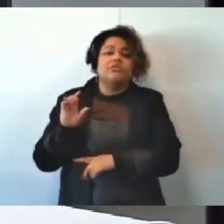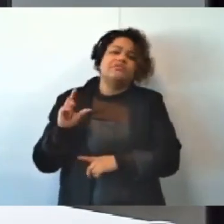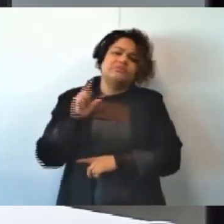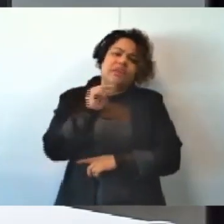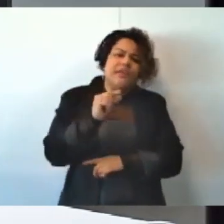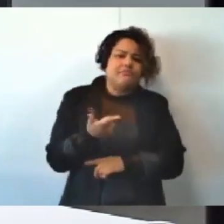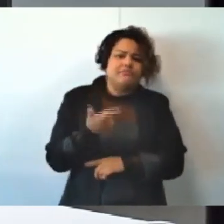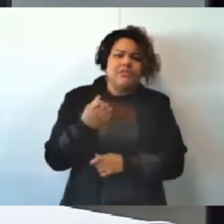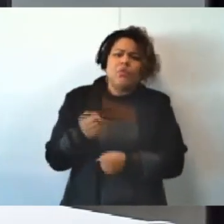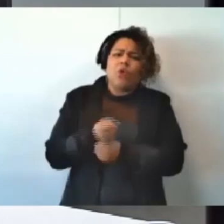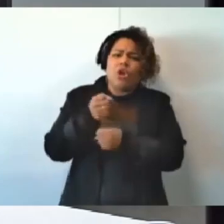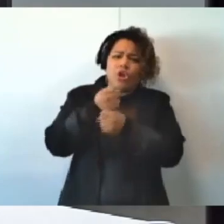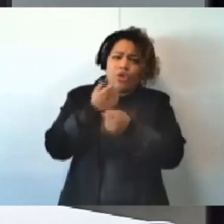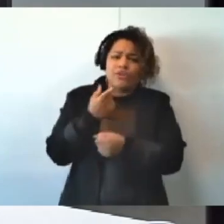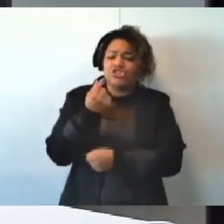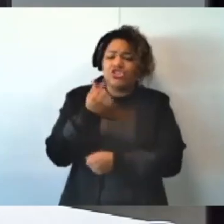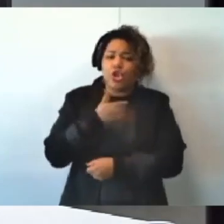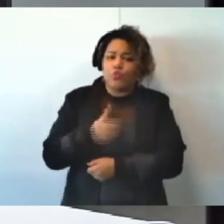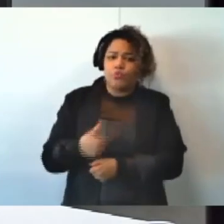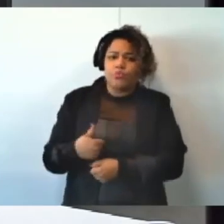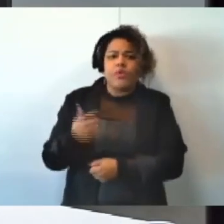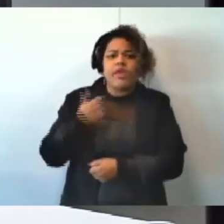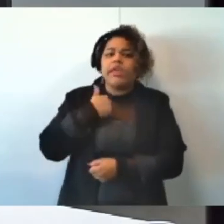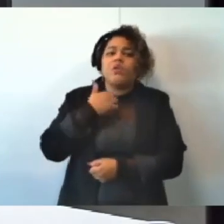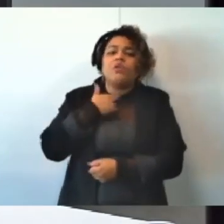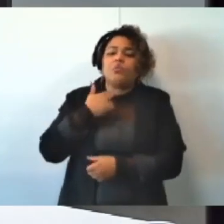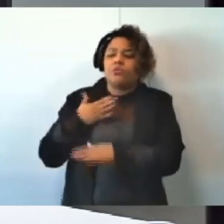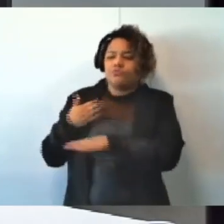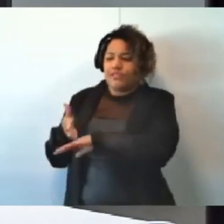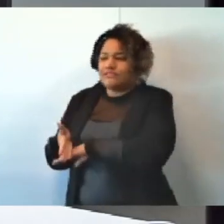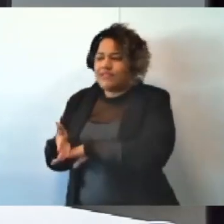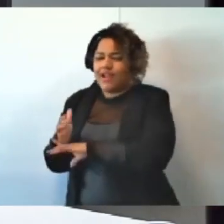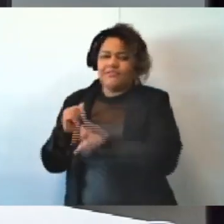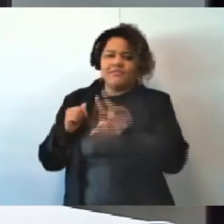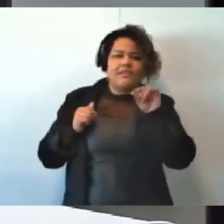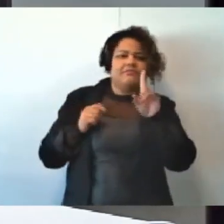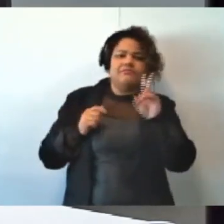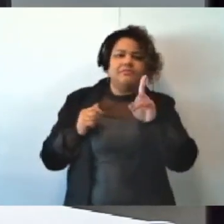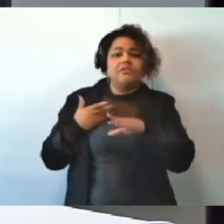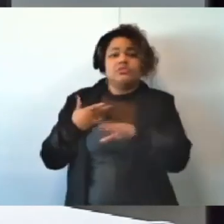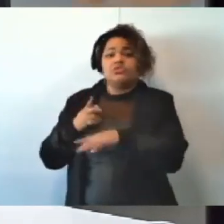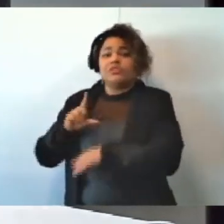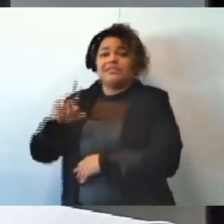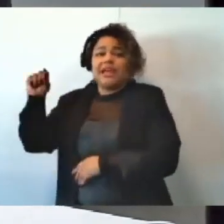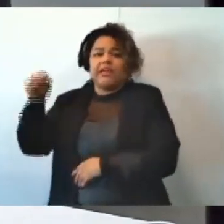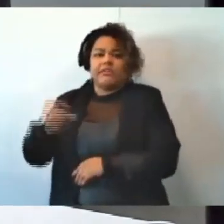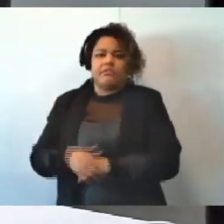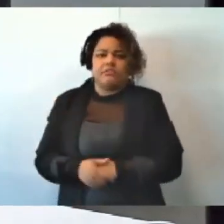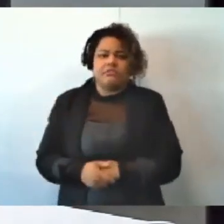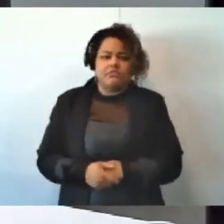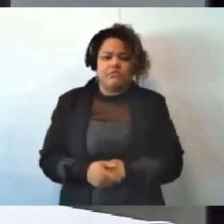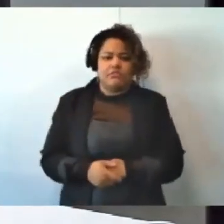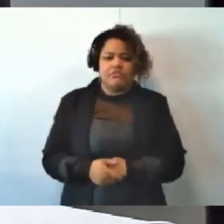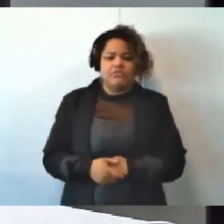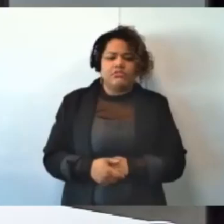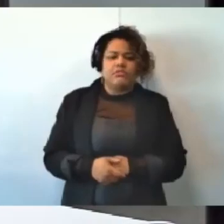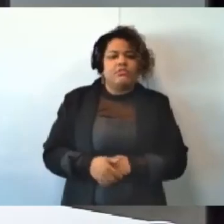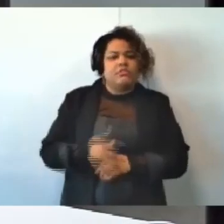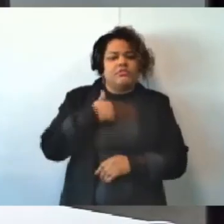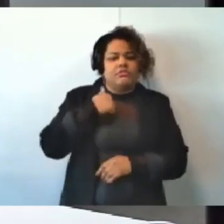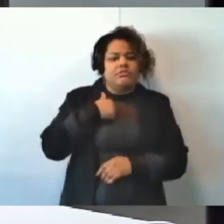e eu não posso entrar e sair da rua. Eu só posso sair da rua. quer dizer, eu tenho que desviar, né, tenho